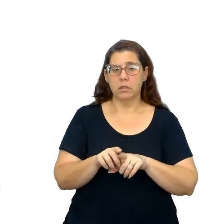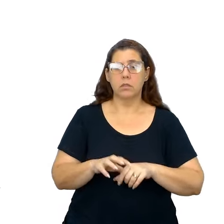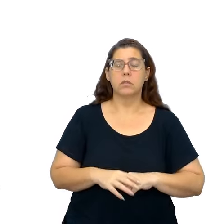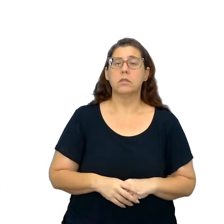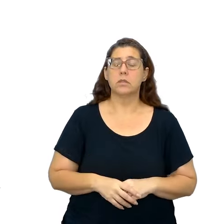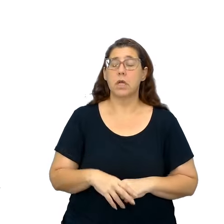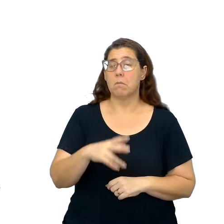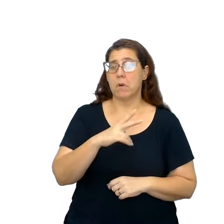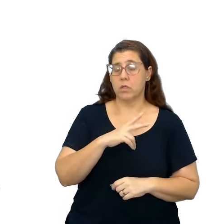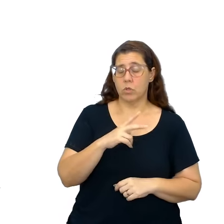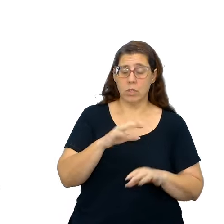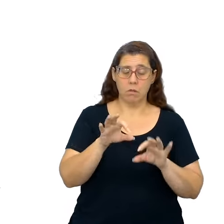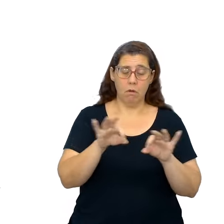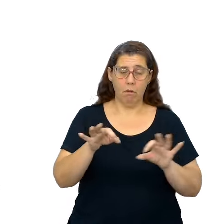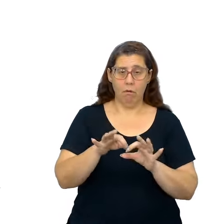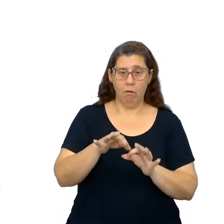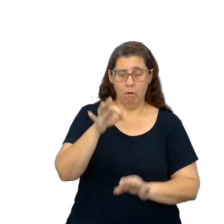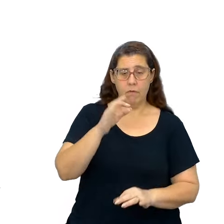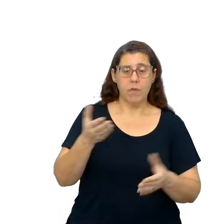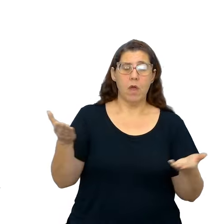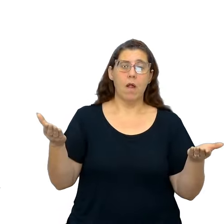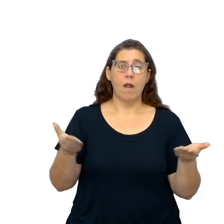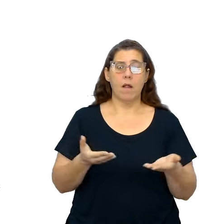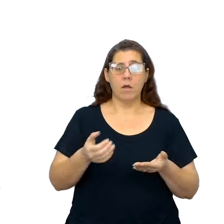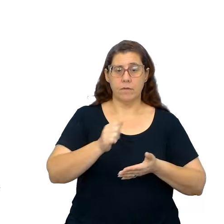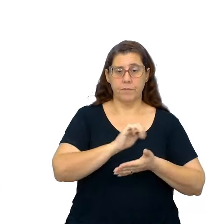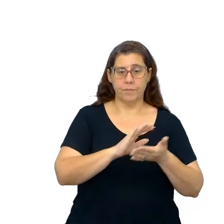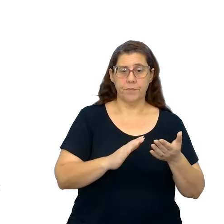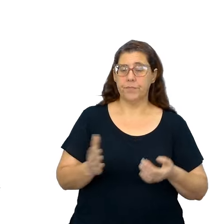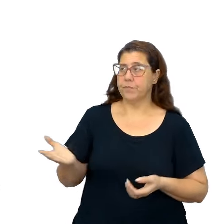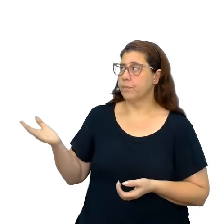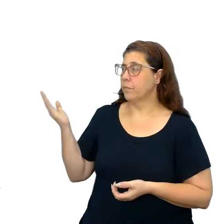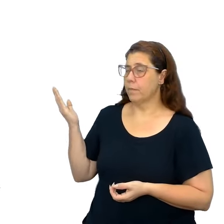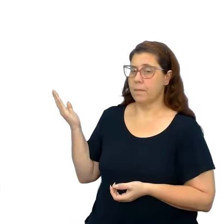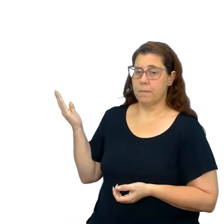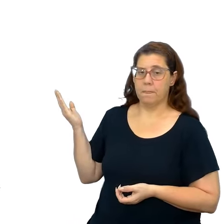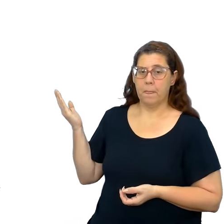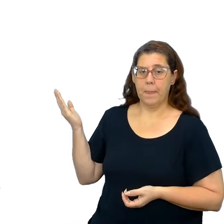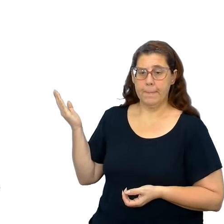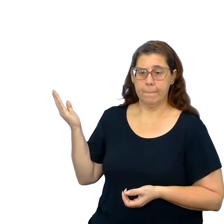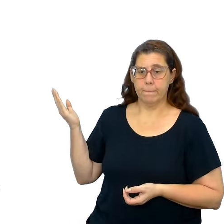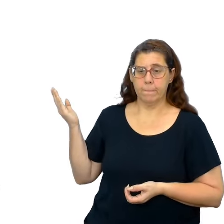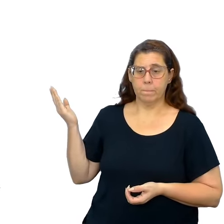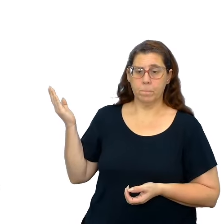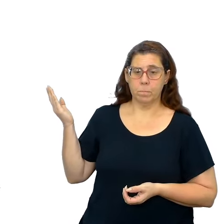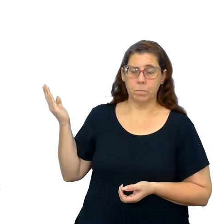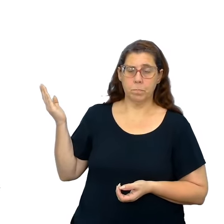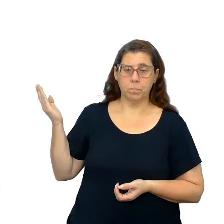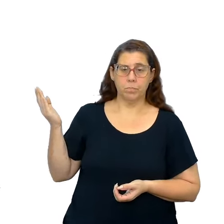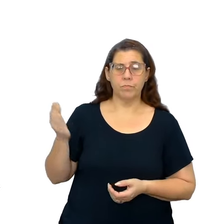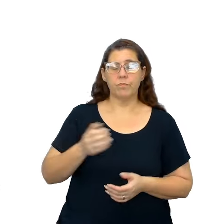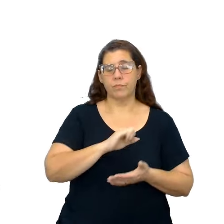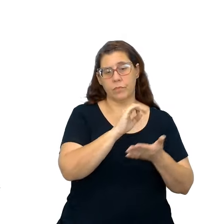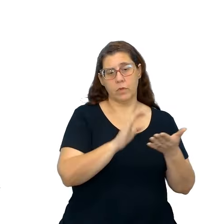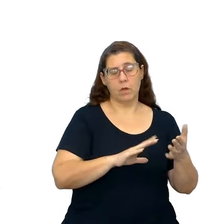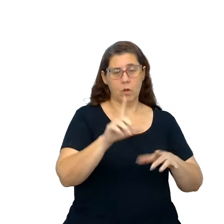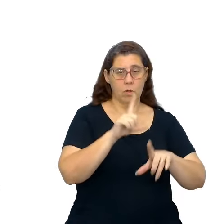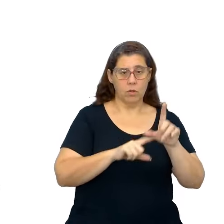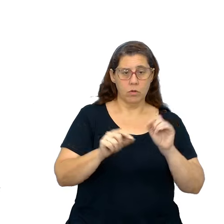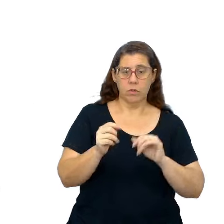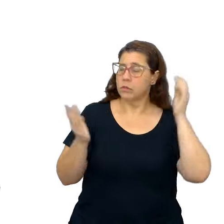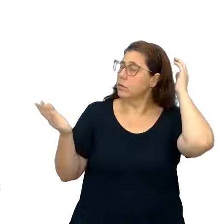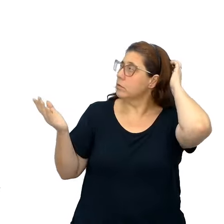perpendicularidade entre as retas. Agora a gente vai lá para a atividade para ver como é que está funcionando. A atividade escolhida, gente, é das aulas